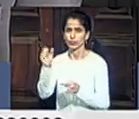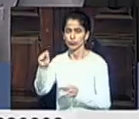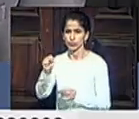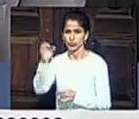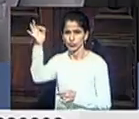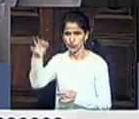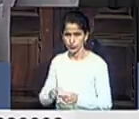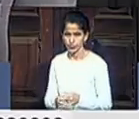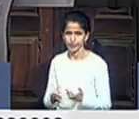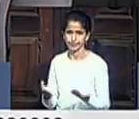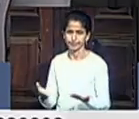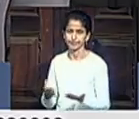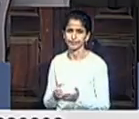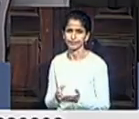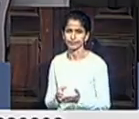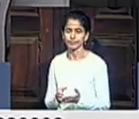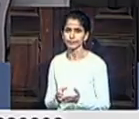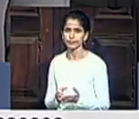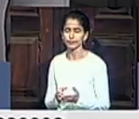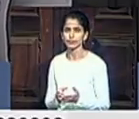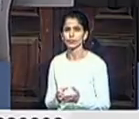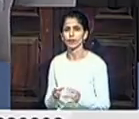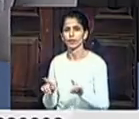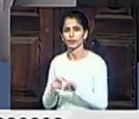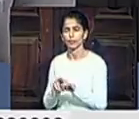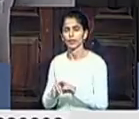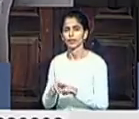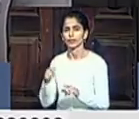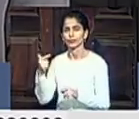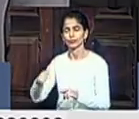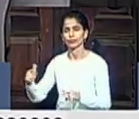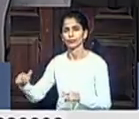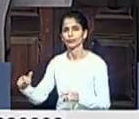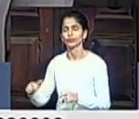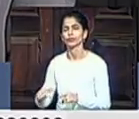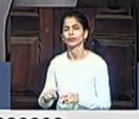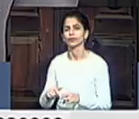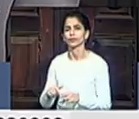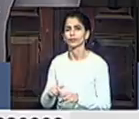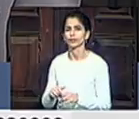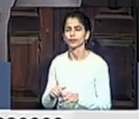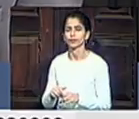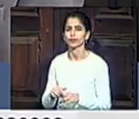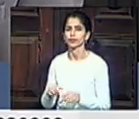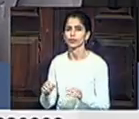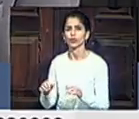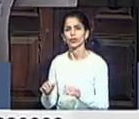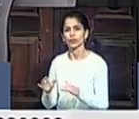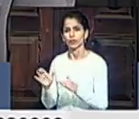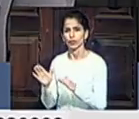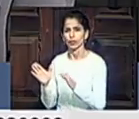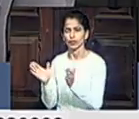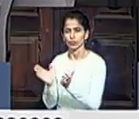ainda ela está isenta do Fundo Estadual de Combate à Pobreza.